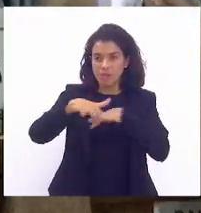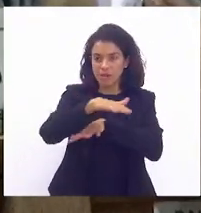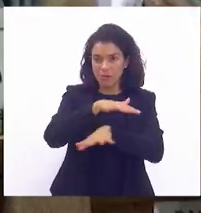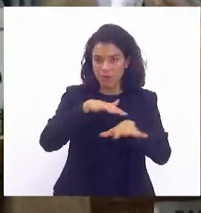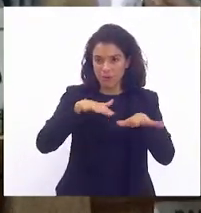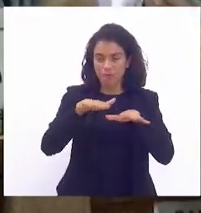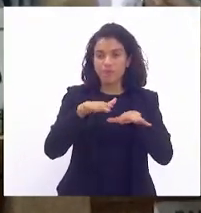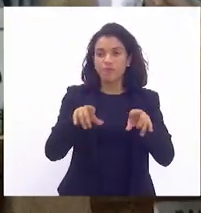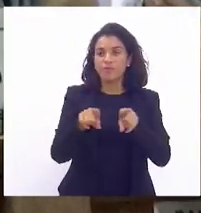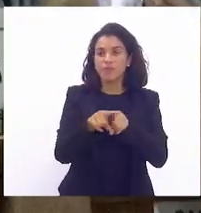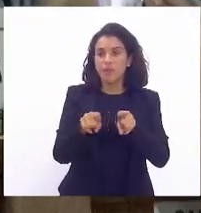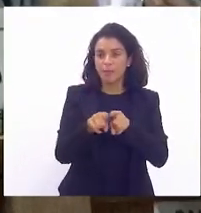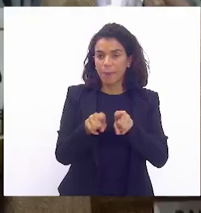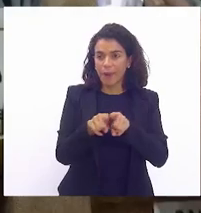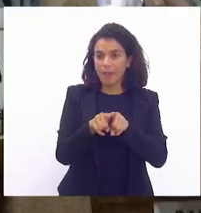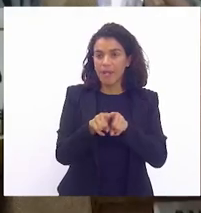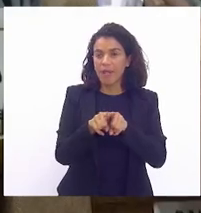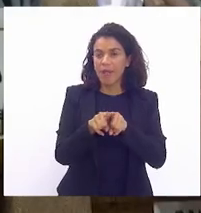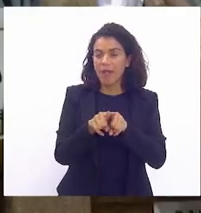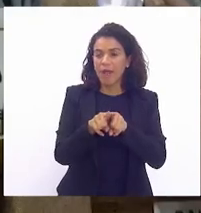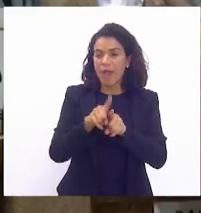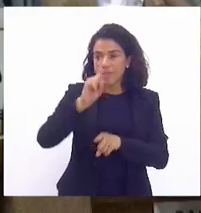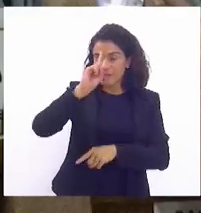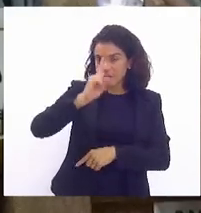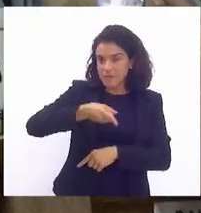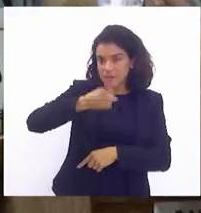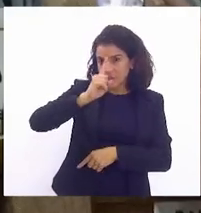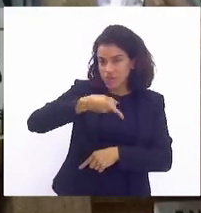as medidas efetivas, porque não